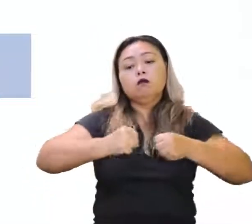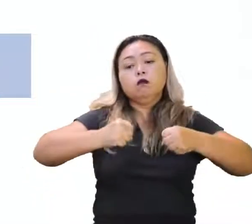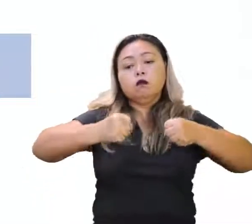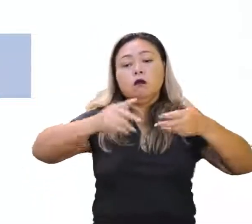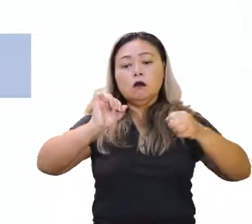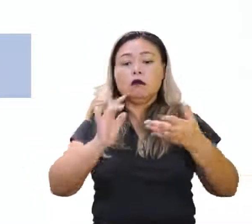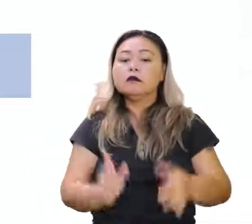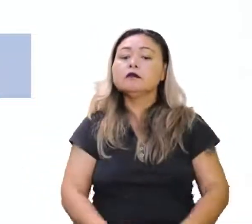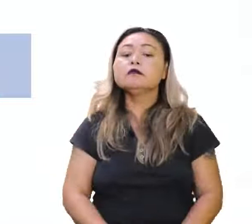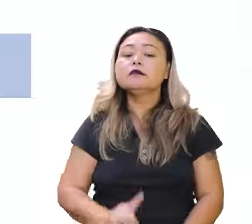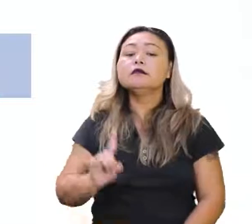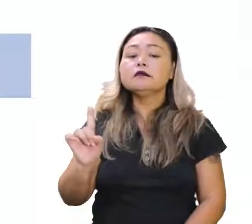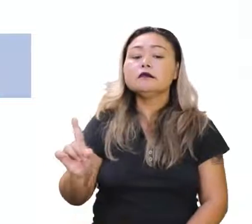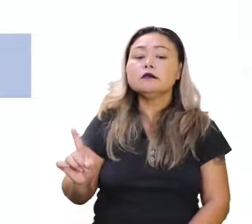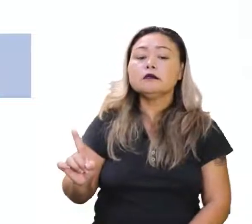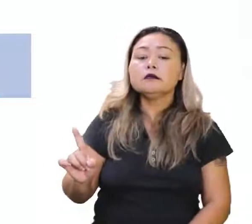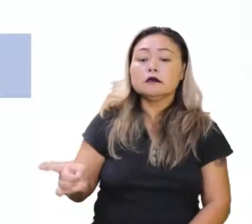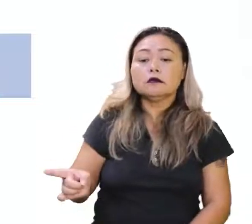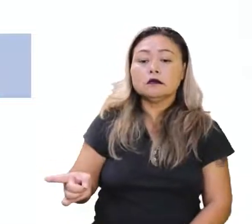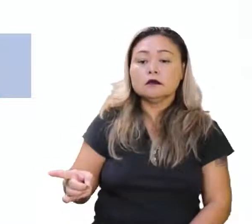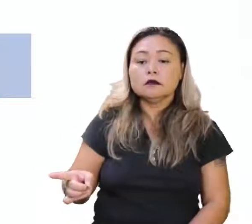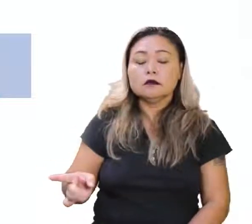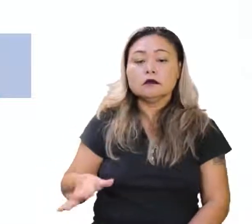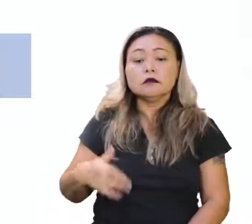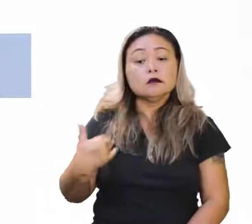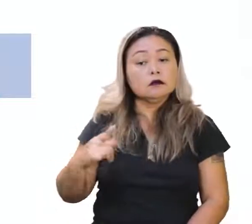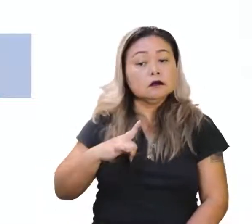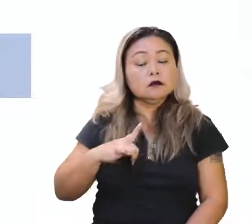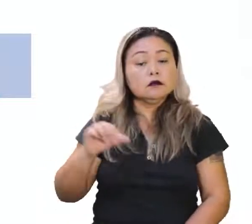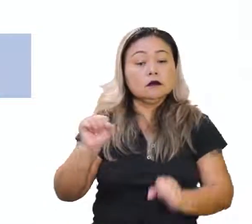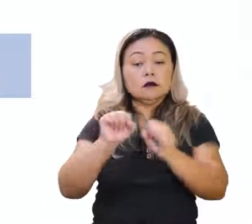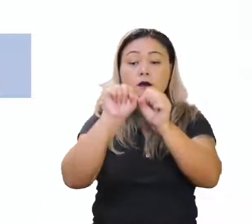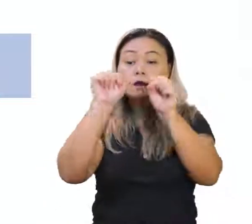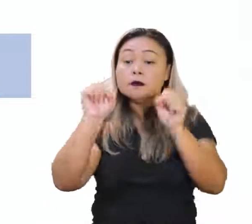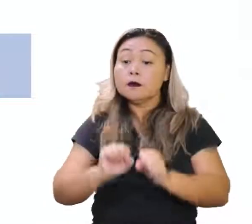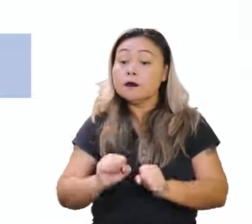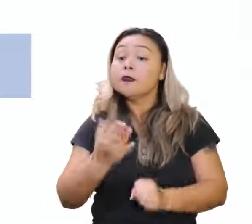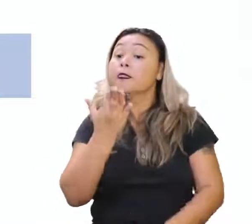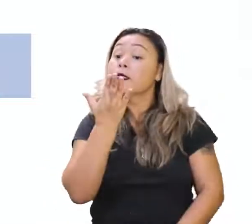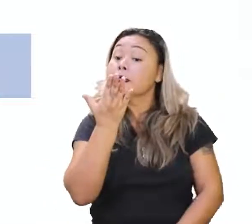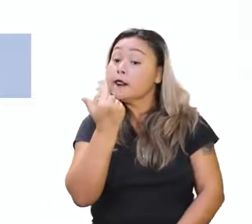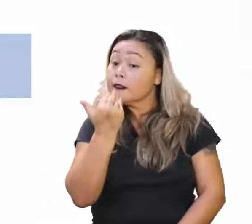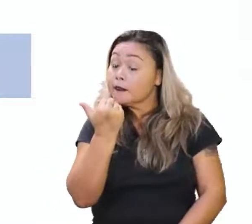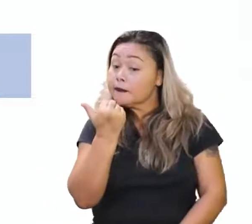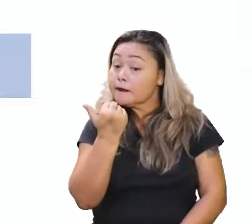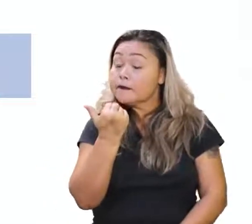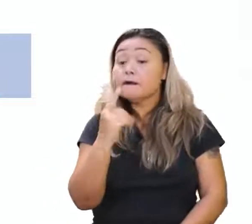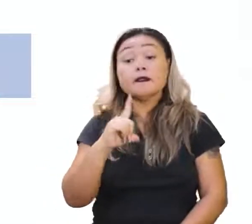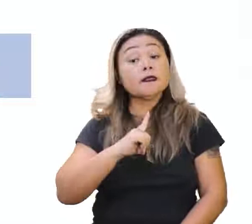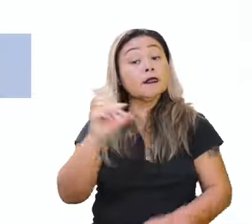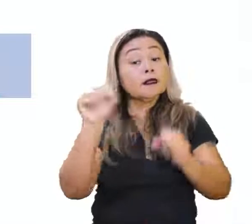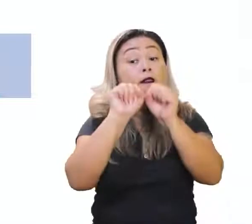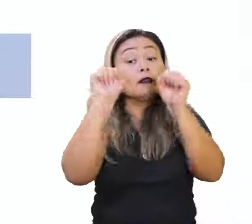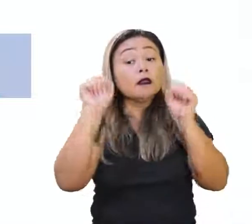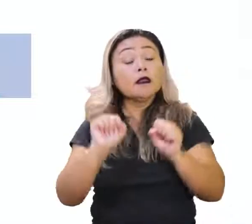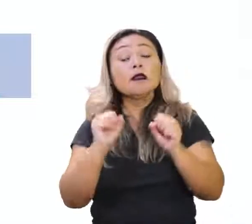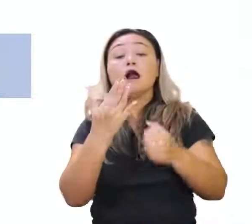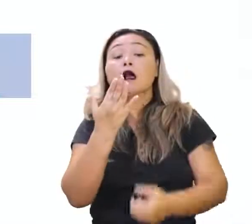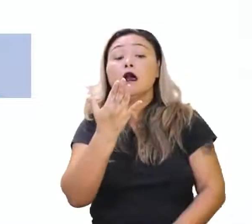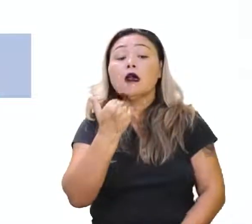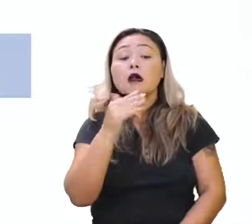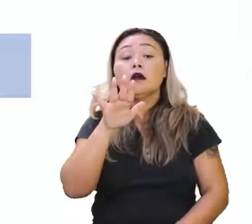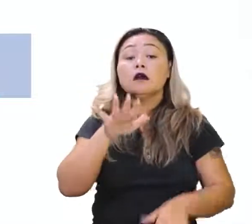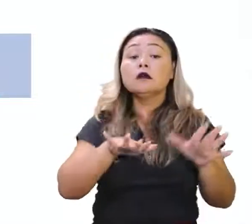tá bom? E também nós temos sistema de alimentação. Sistema de alimentação vai